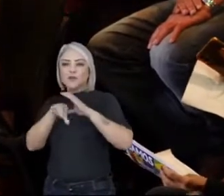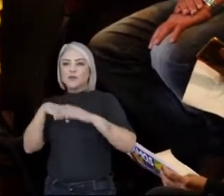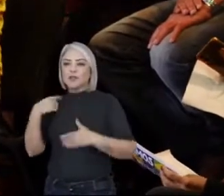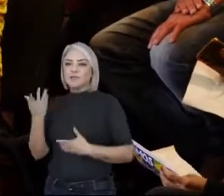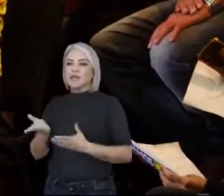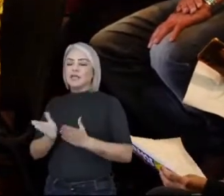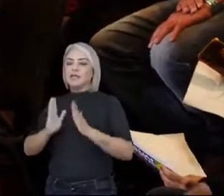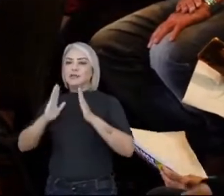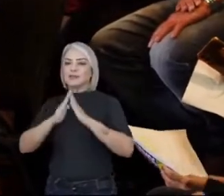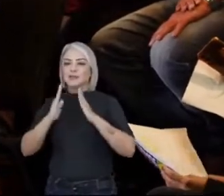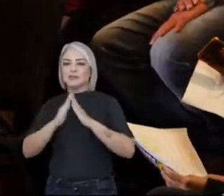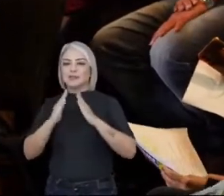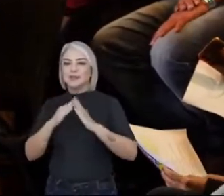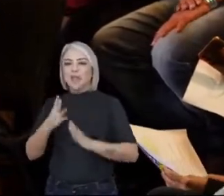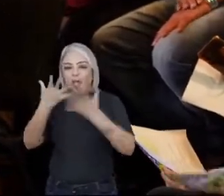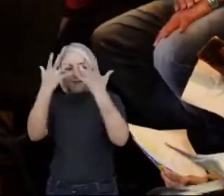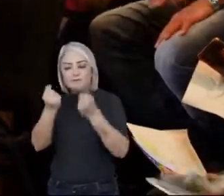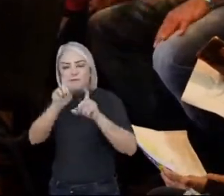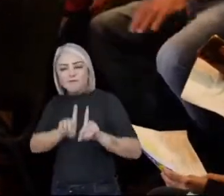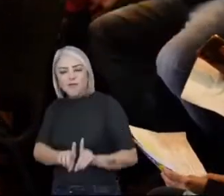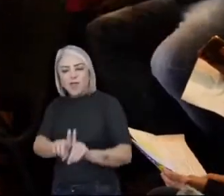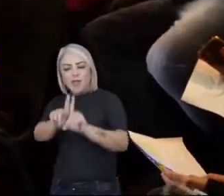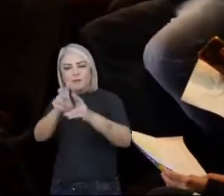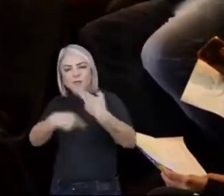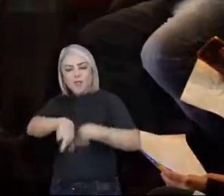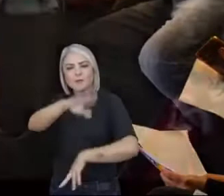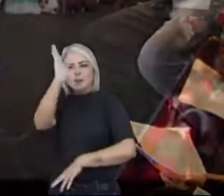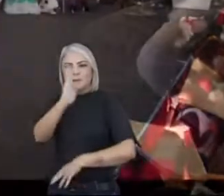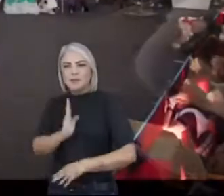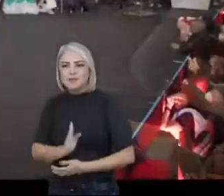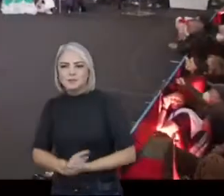e vamos junto G1